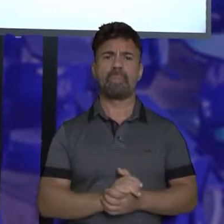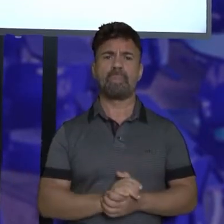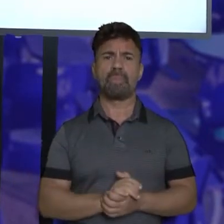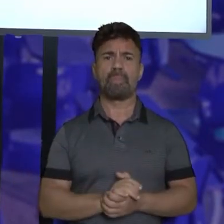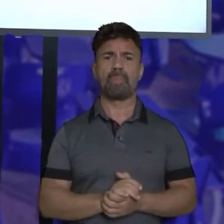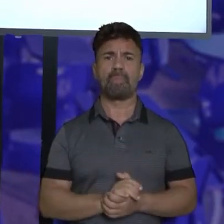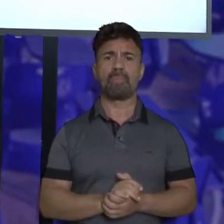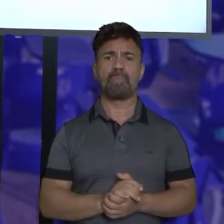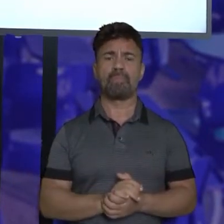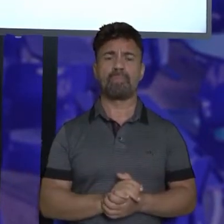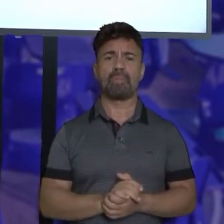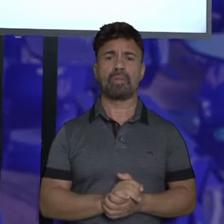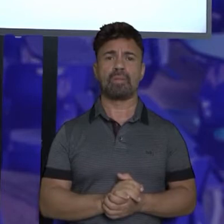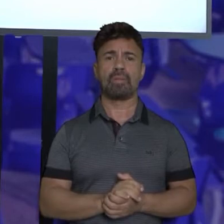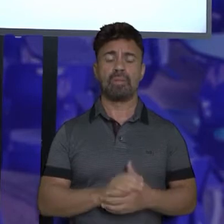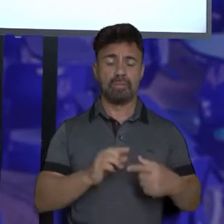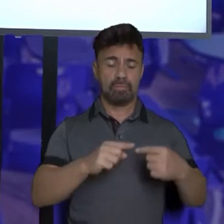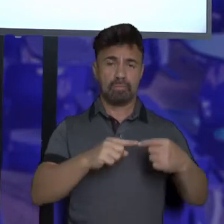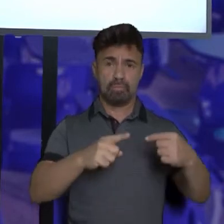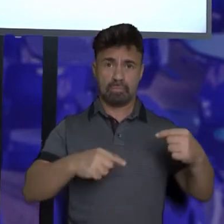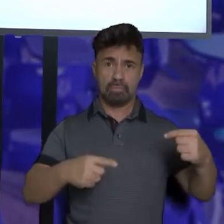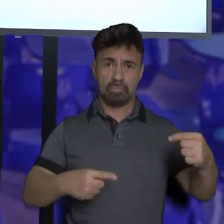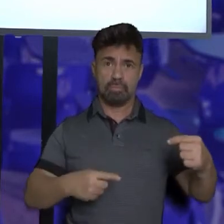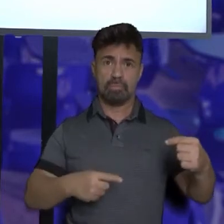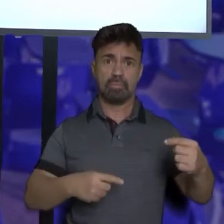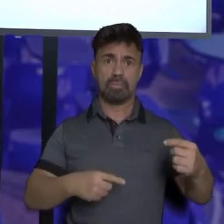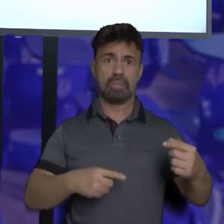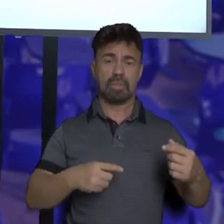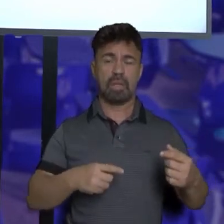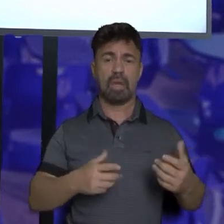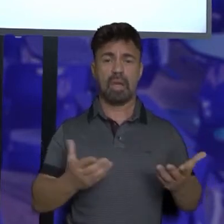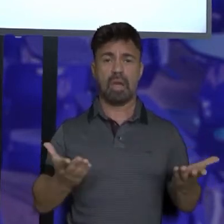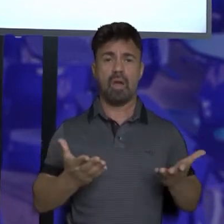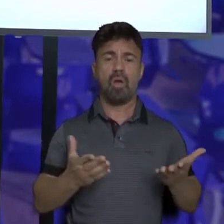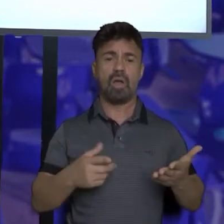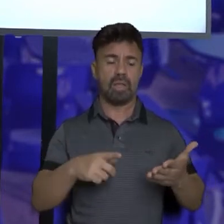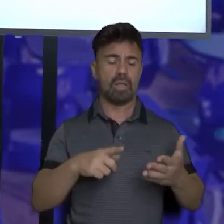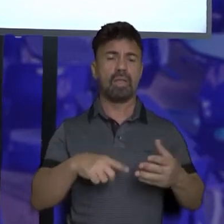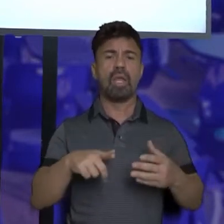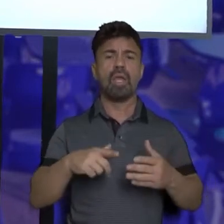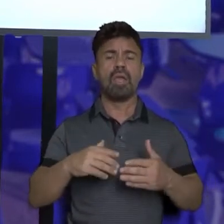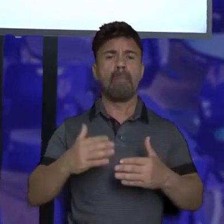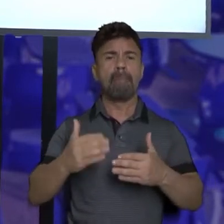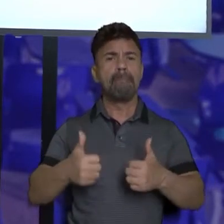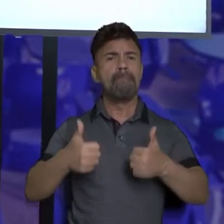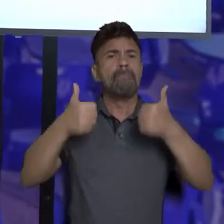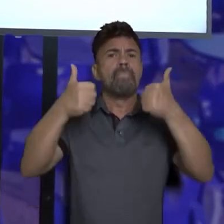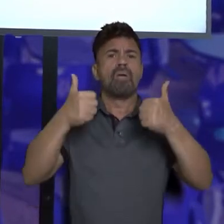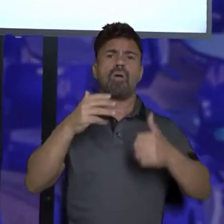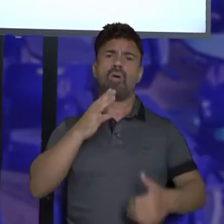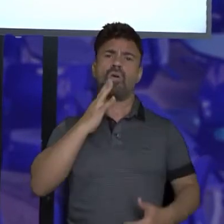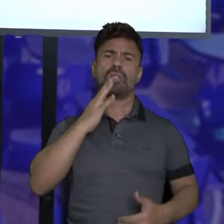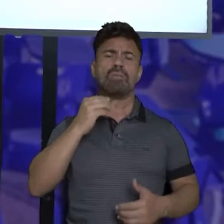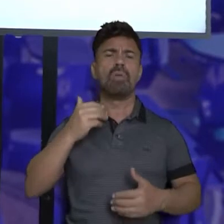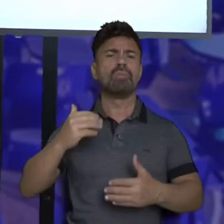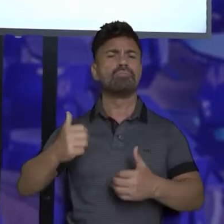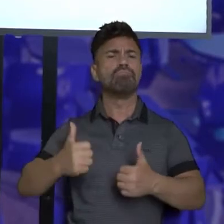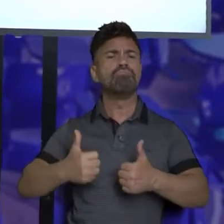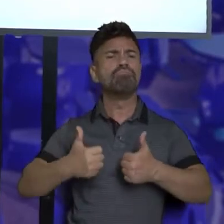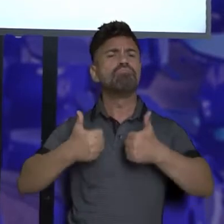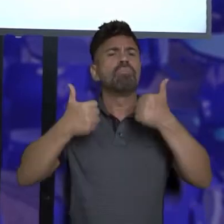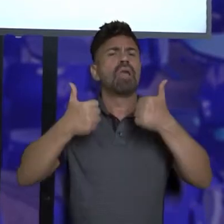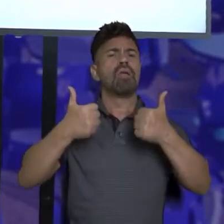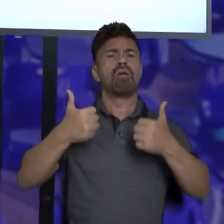Na seção, na sua apostila, que você vai ver agora, está escrito lá: aperfeiçoe seu conhecimento. Como é que você pode